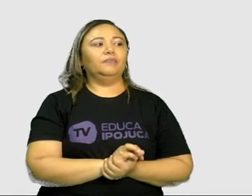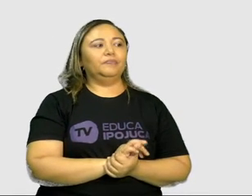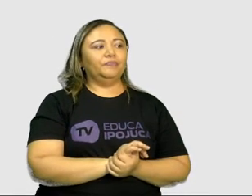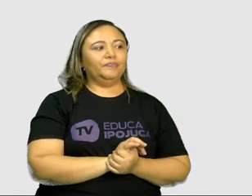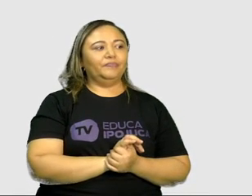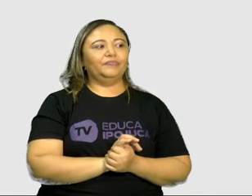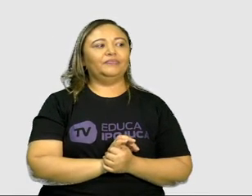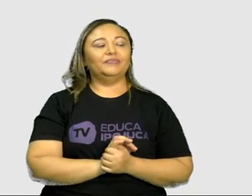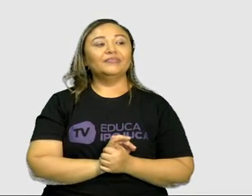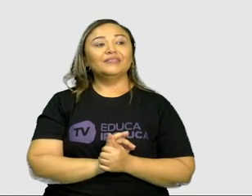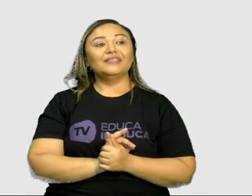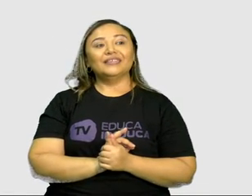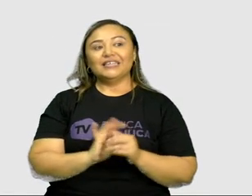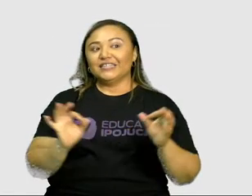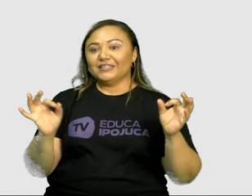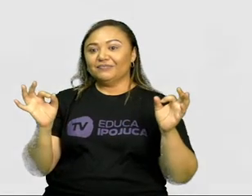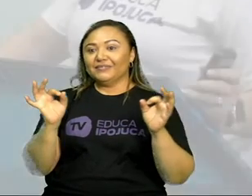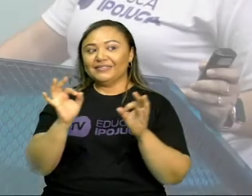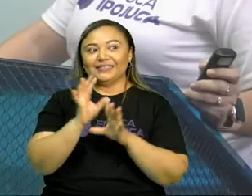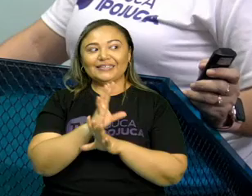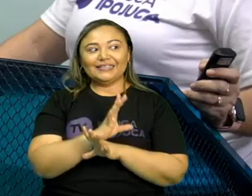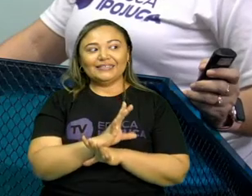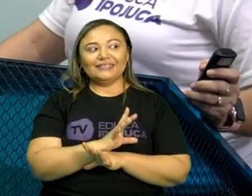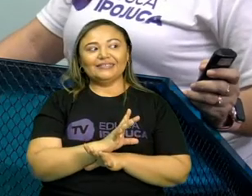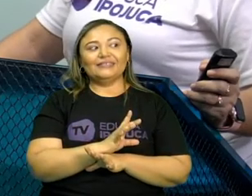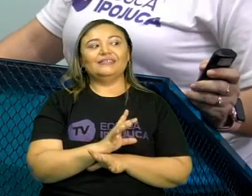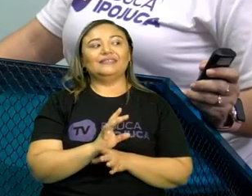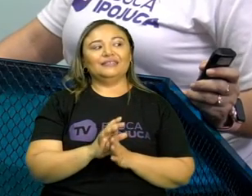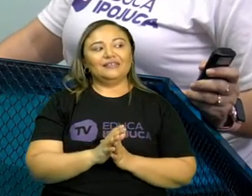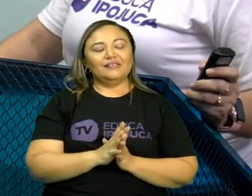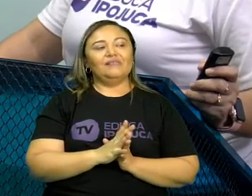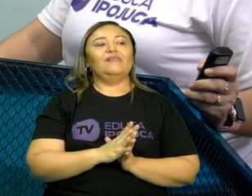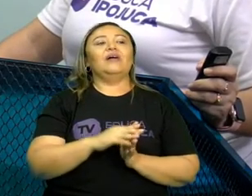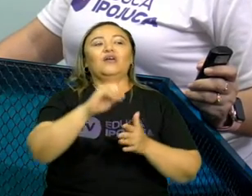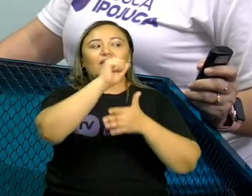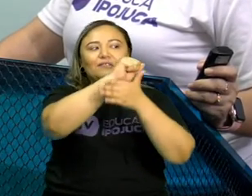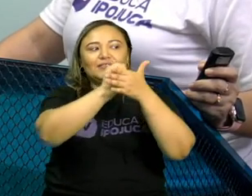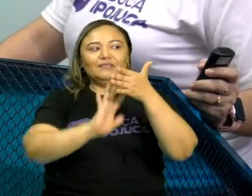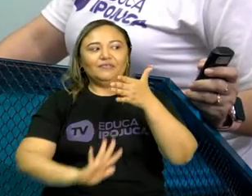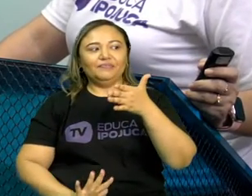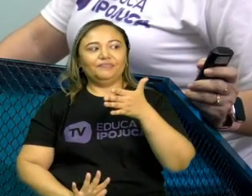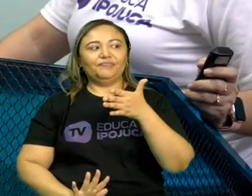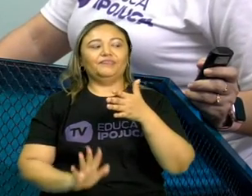Opa, estamos chegando ao final da nossa aula com a hora do desafio.